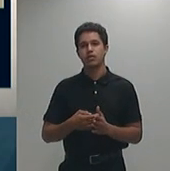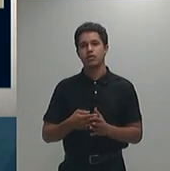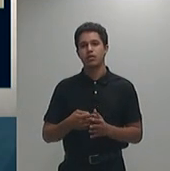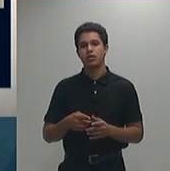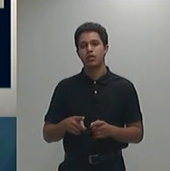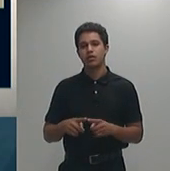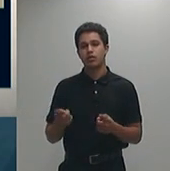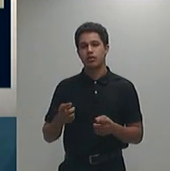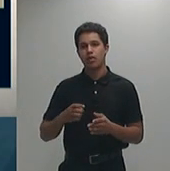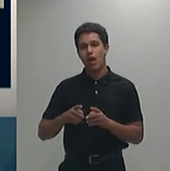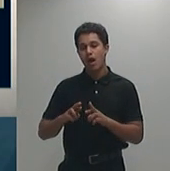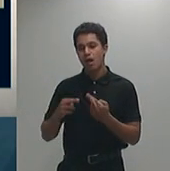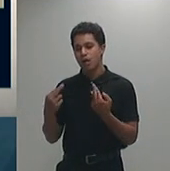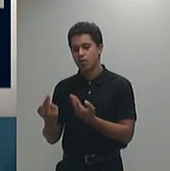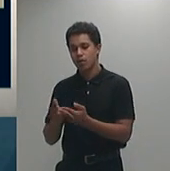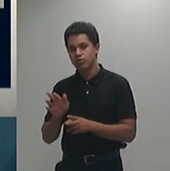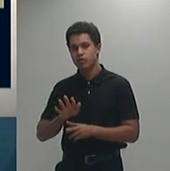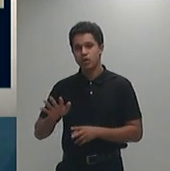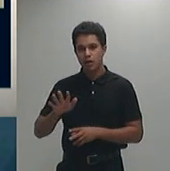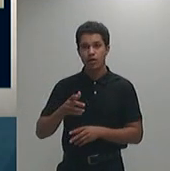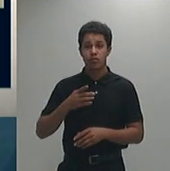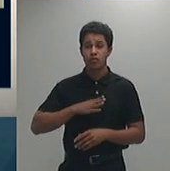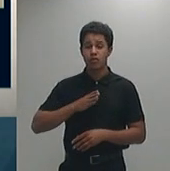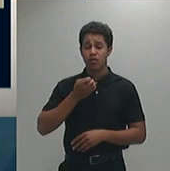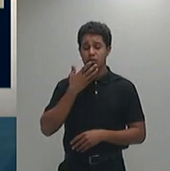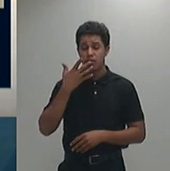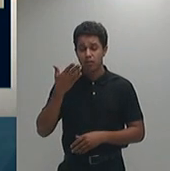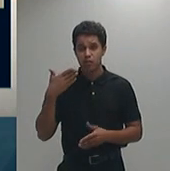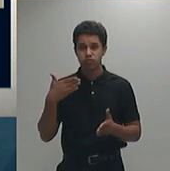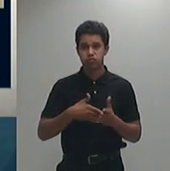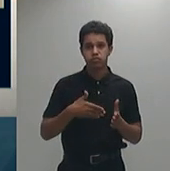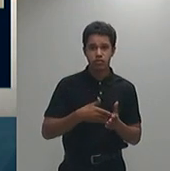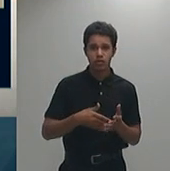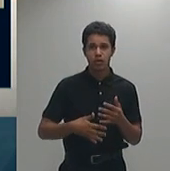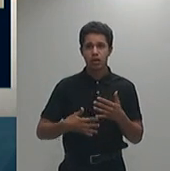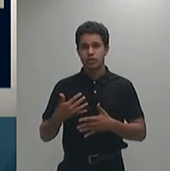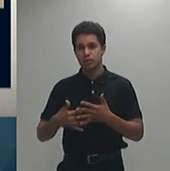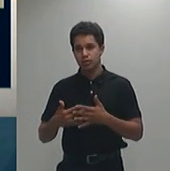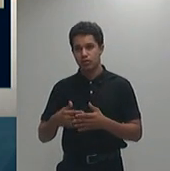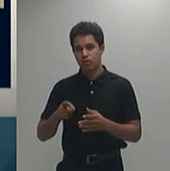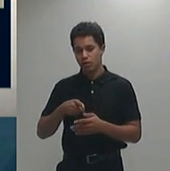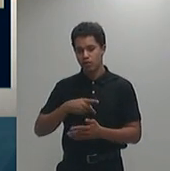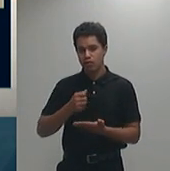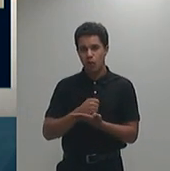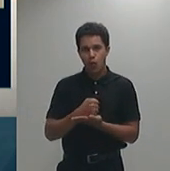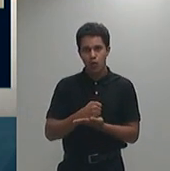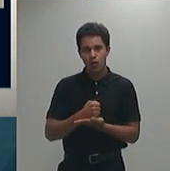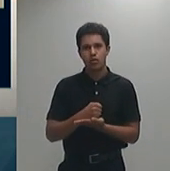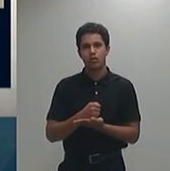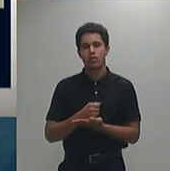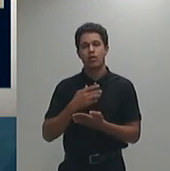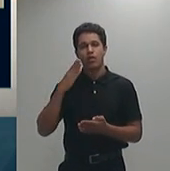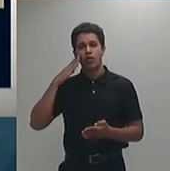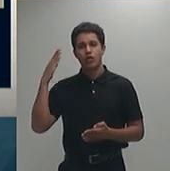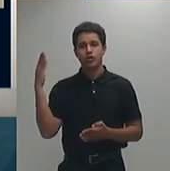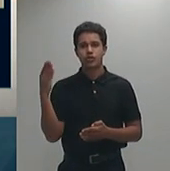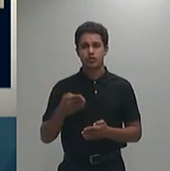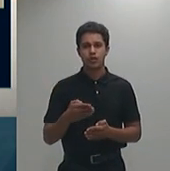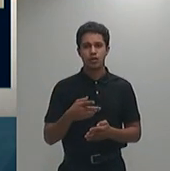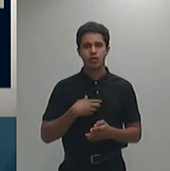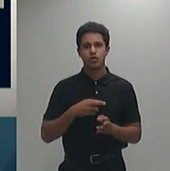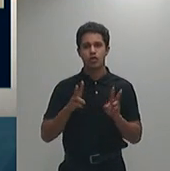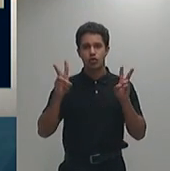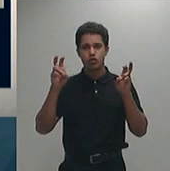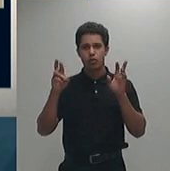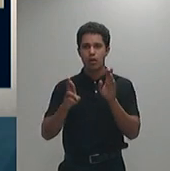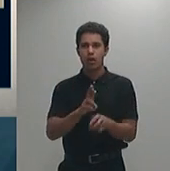eficiente neutralização o tipo de interferência dos controladores destinado ajuda Justamente a deliberar sobre a responsabilização não